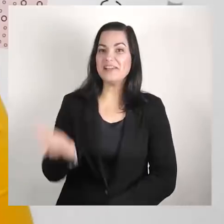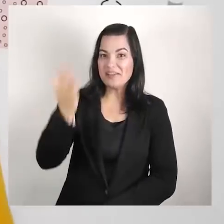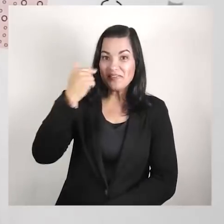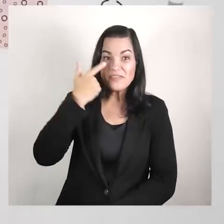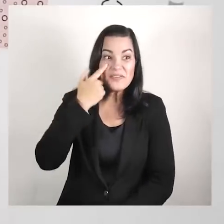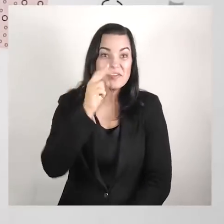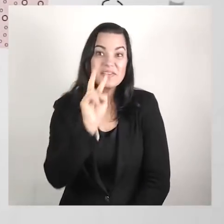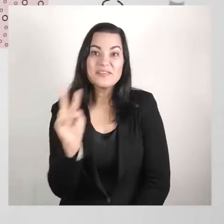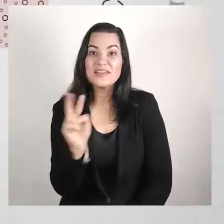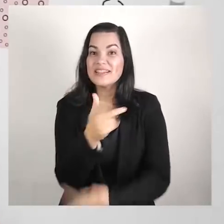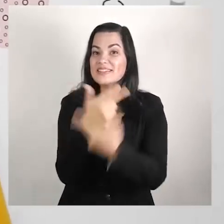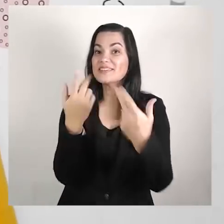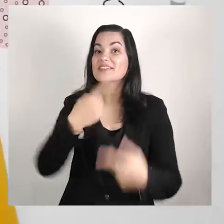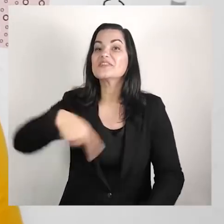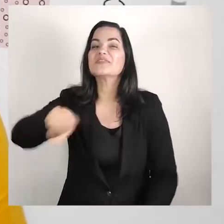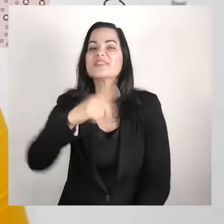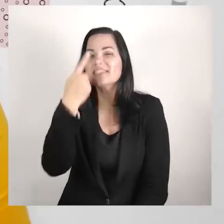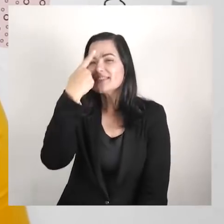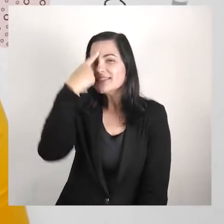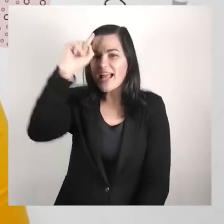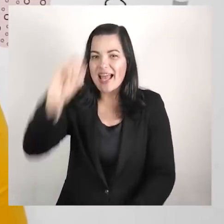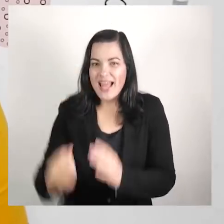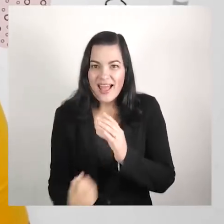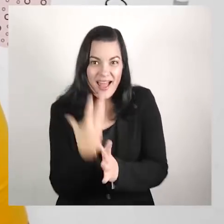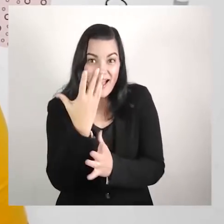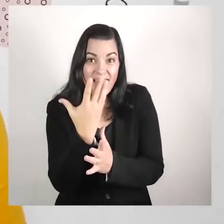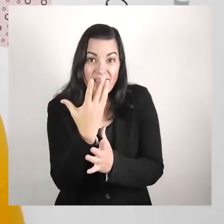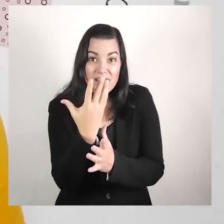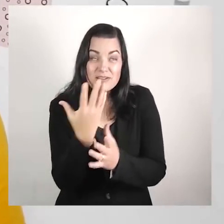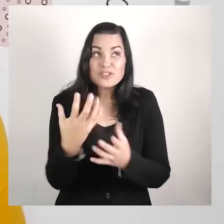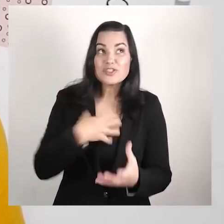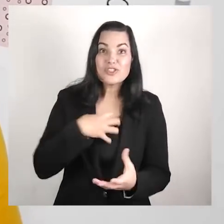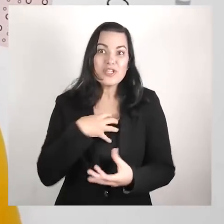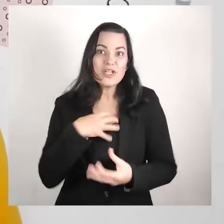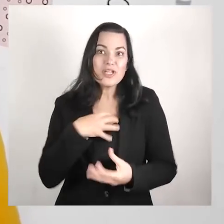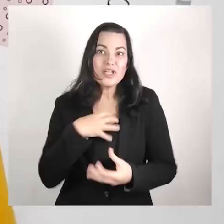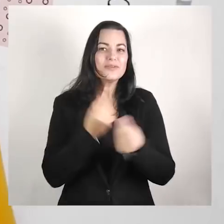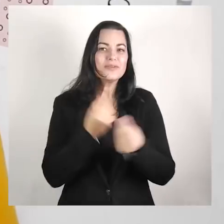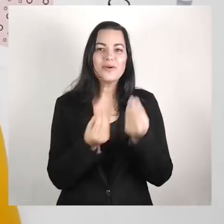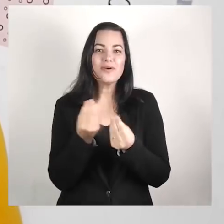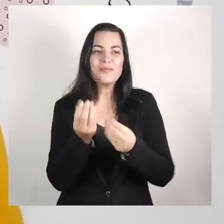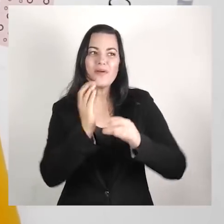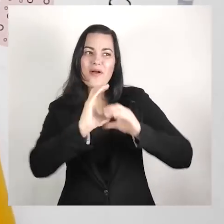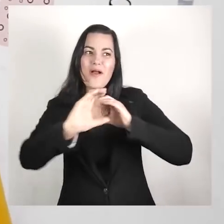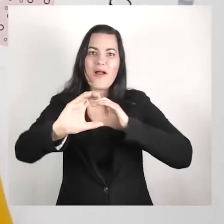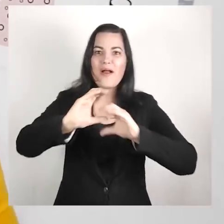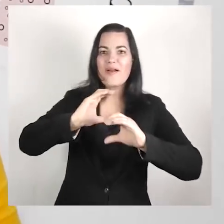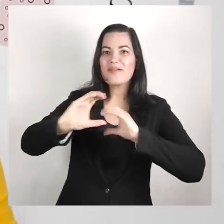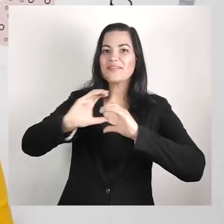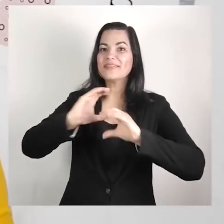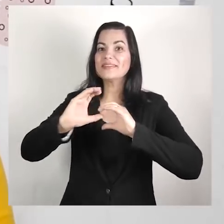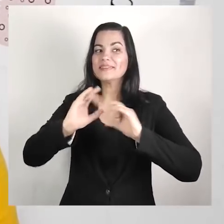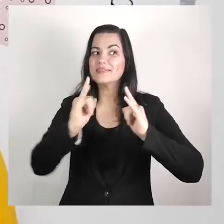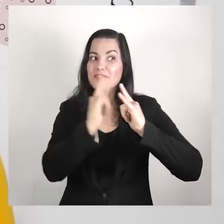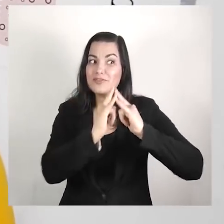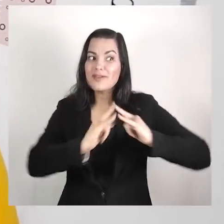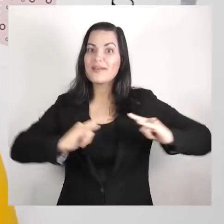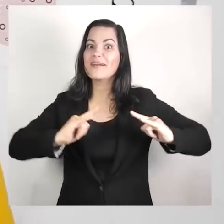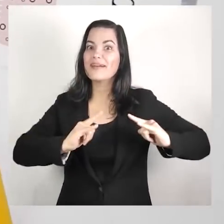vamos olhar o que vocês criaram aí como forma de se comunicar